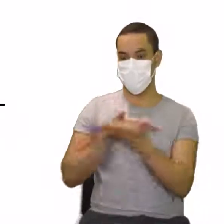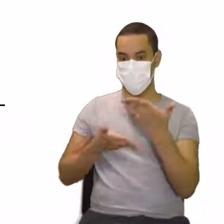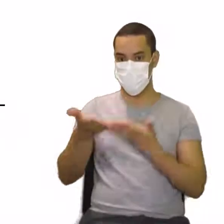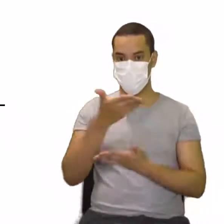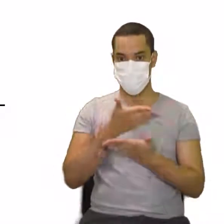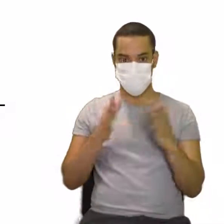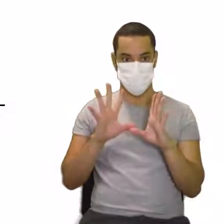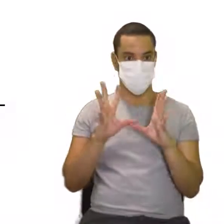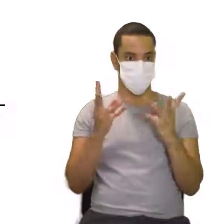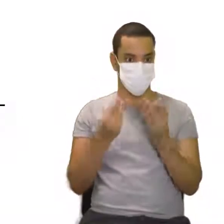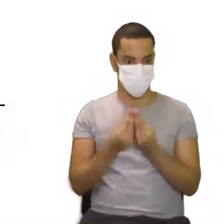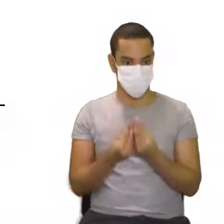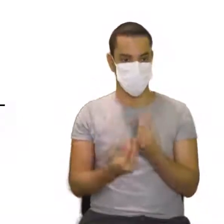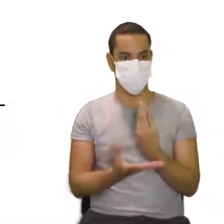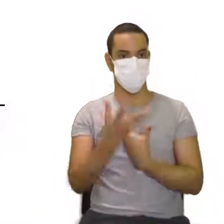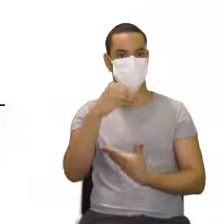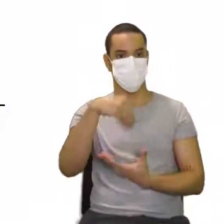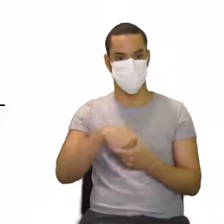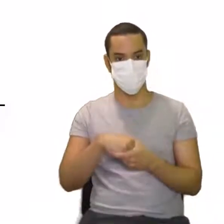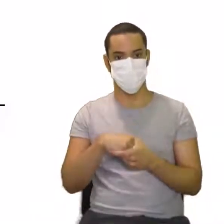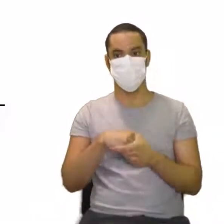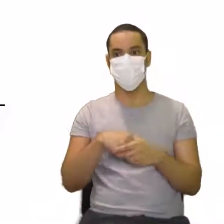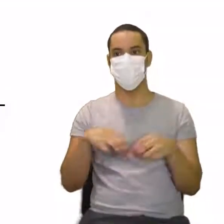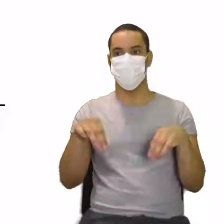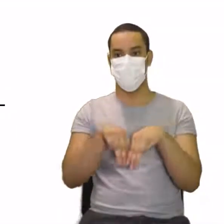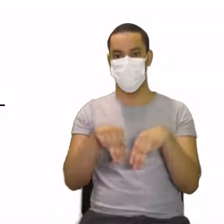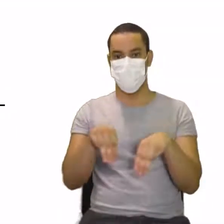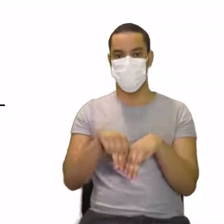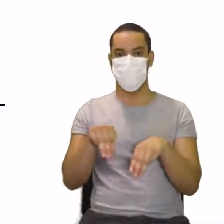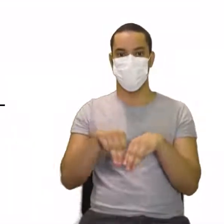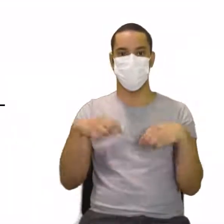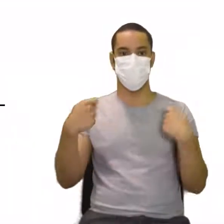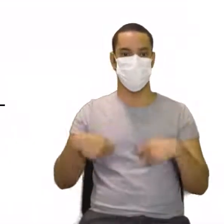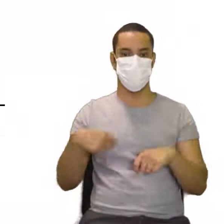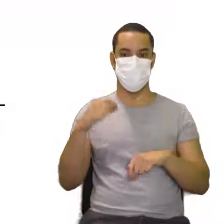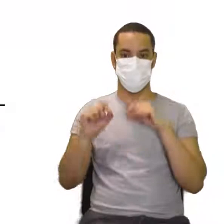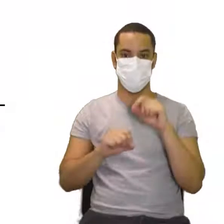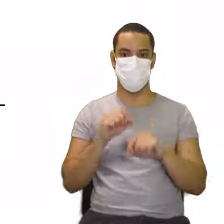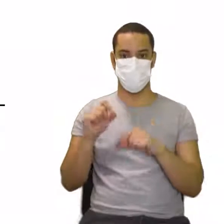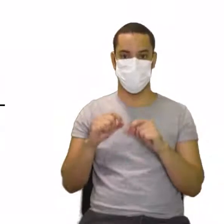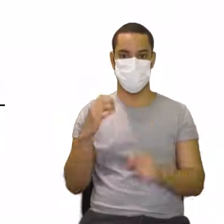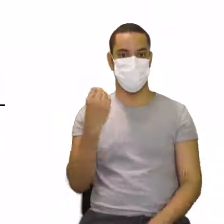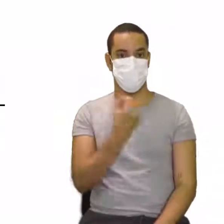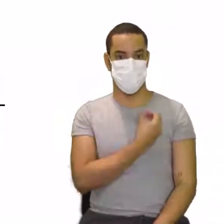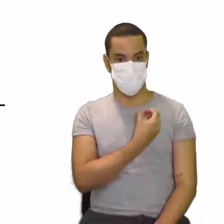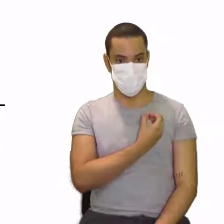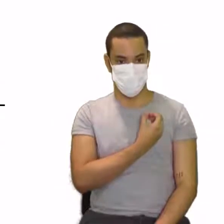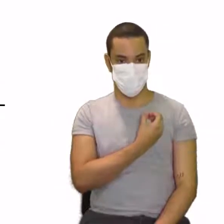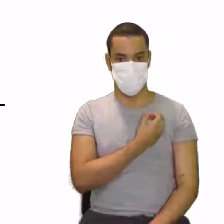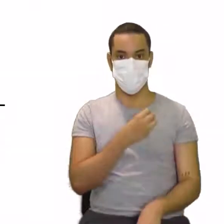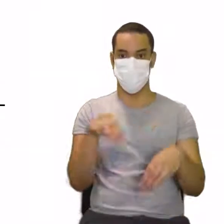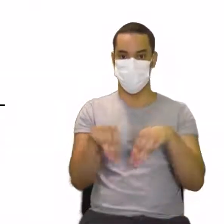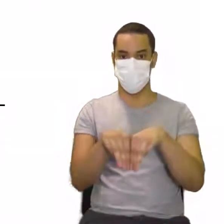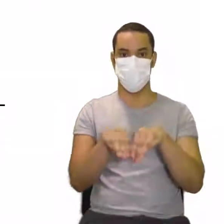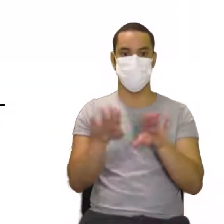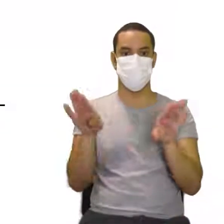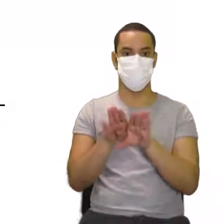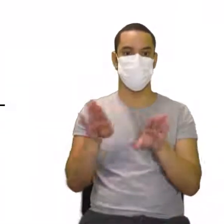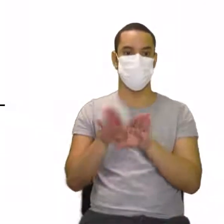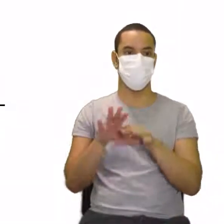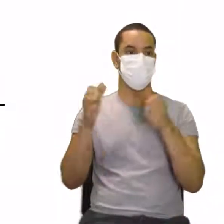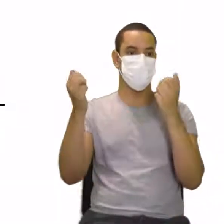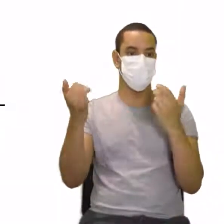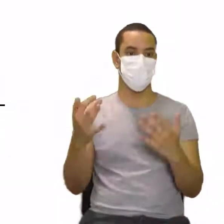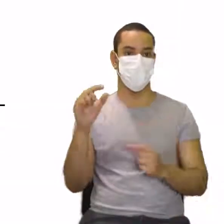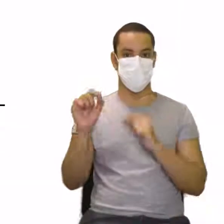dessa partícula com o campo magnético depende do quê? Do valor desse campo magnético, depende também do